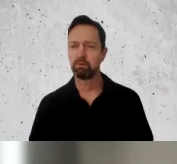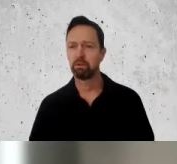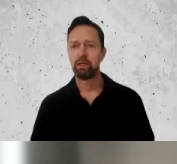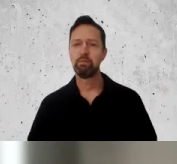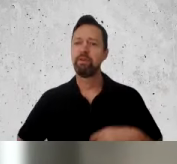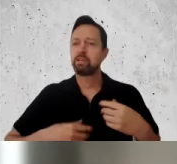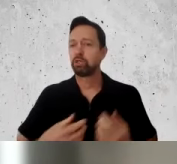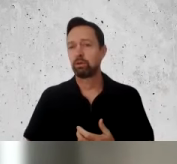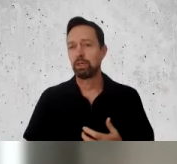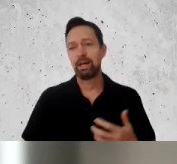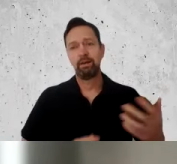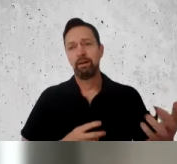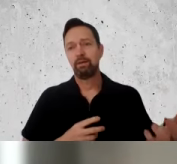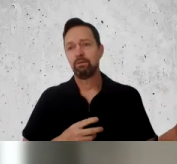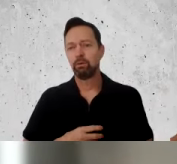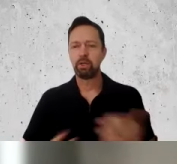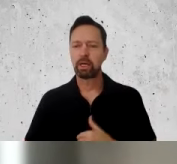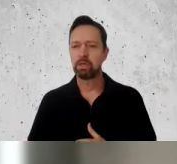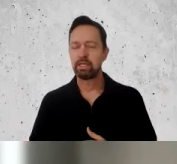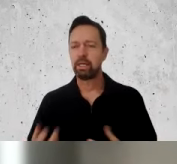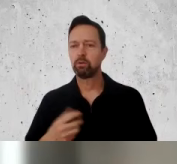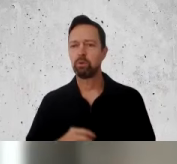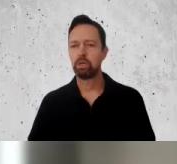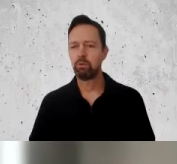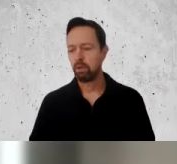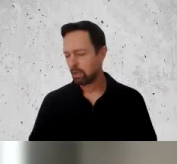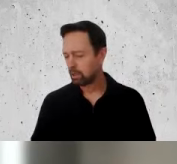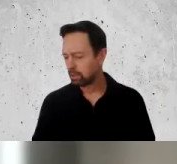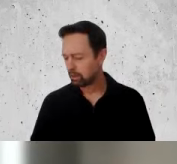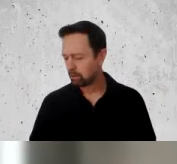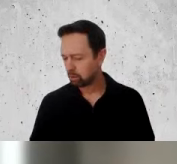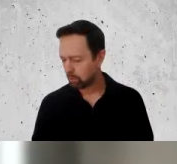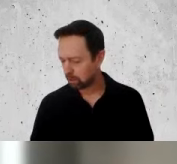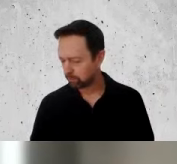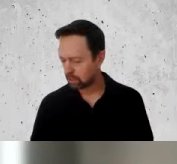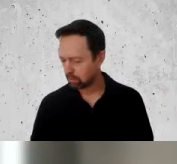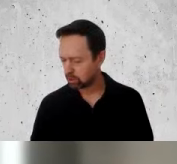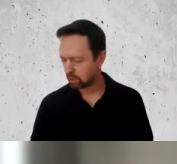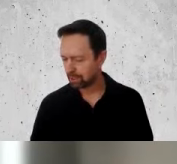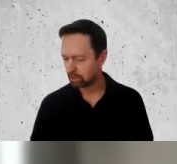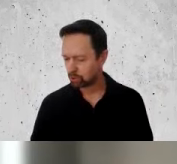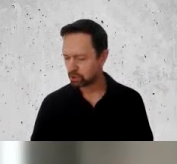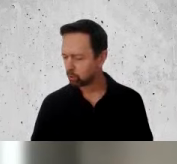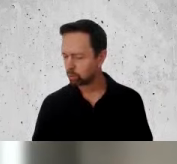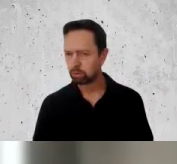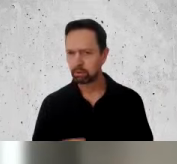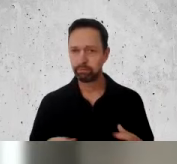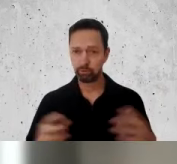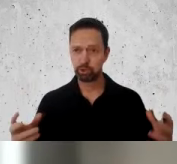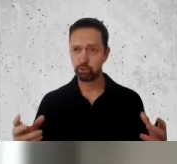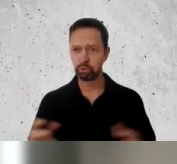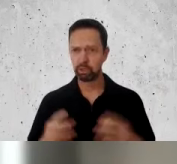contrato, e uma vez que eu já estou lá, o governo acaba cedendo ou não, e o que o Bernardo faz, ele menciona a ideia de um